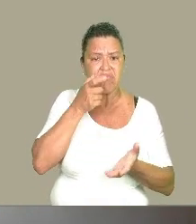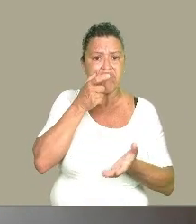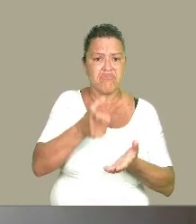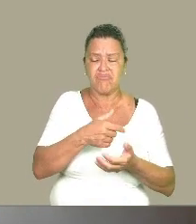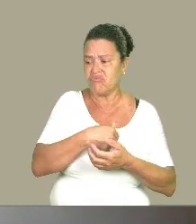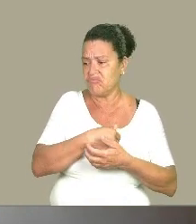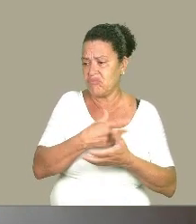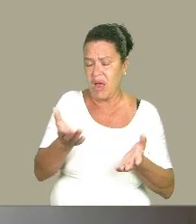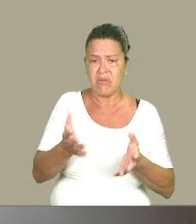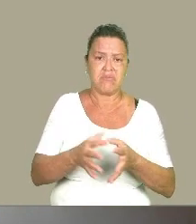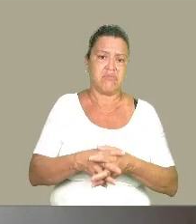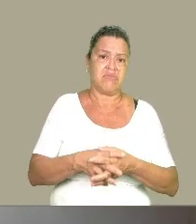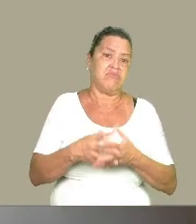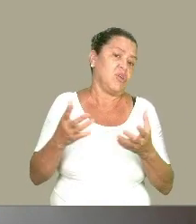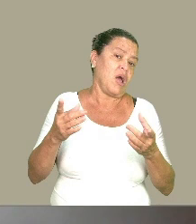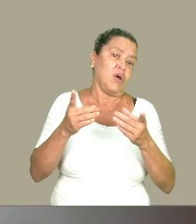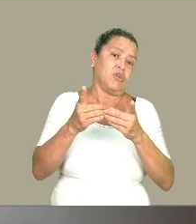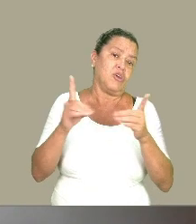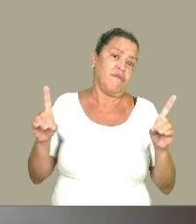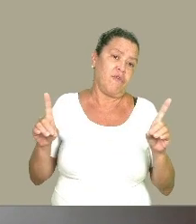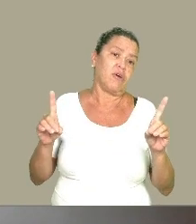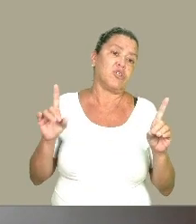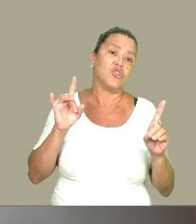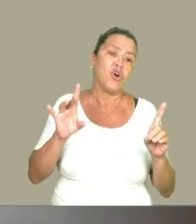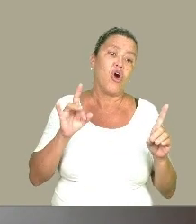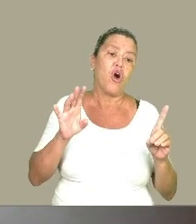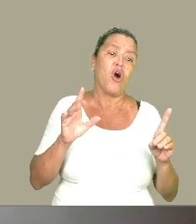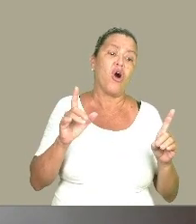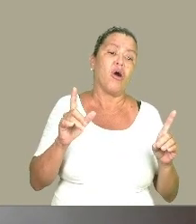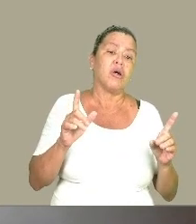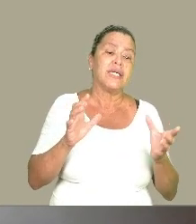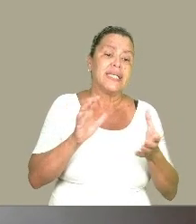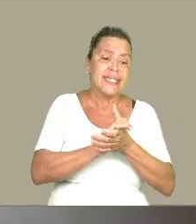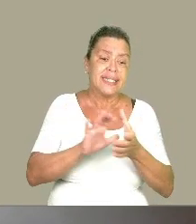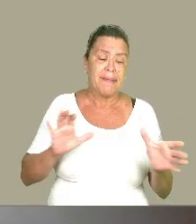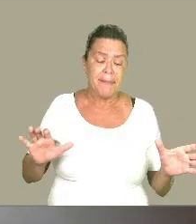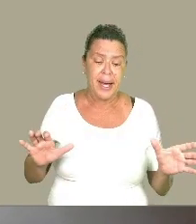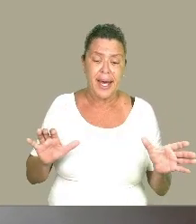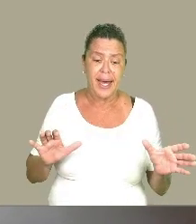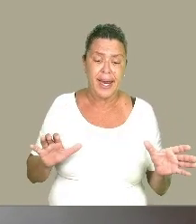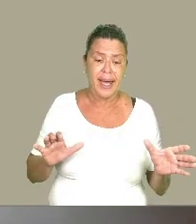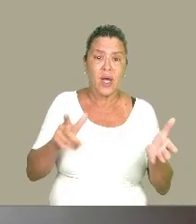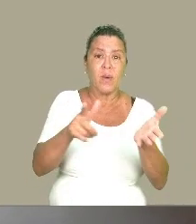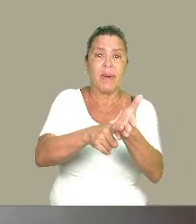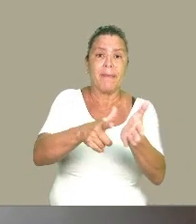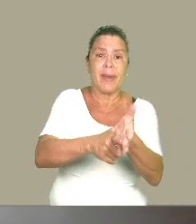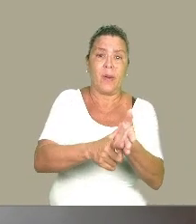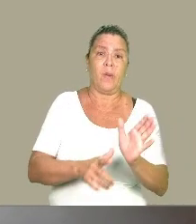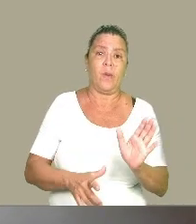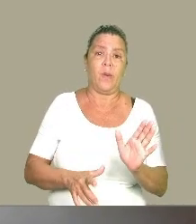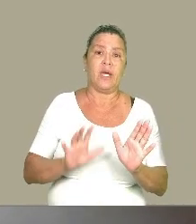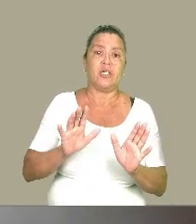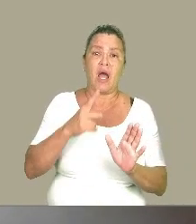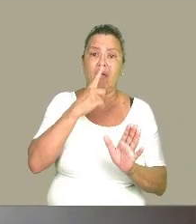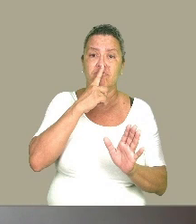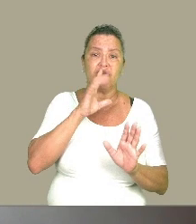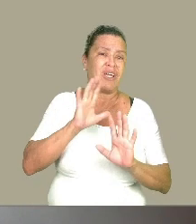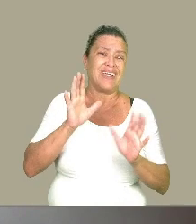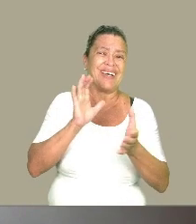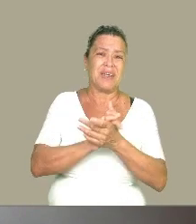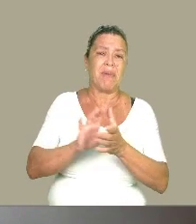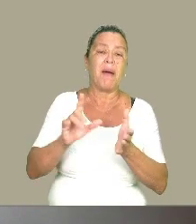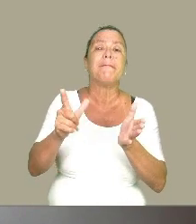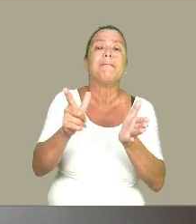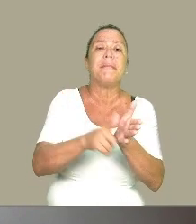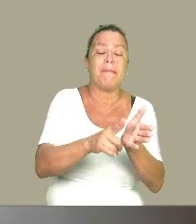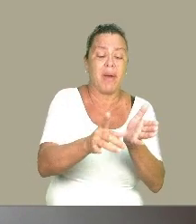comuns, né? E o divórcio vem apenas separar o que já está intimamente separado.